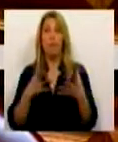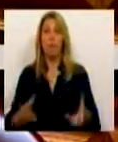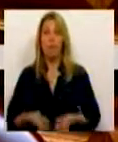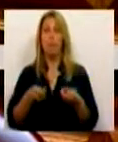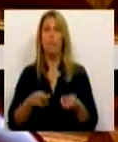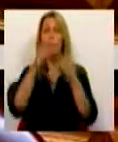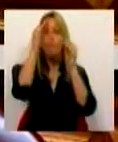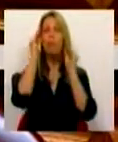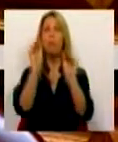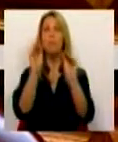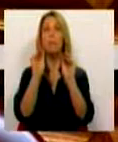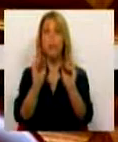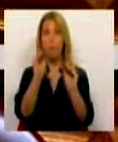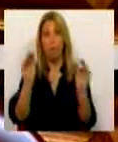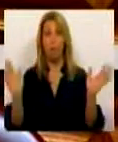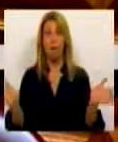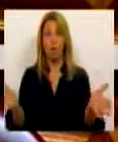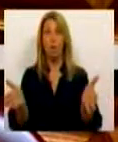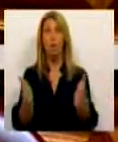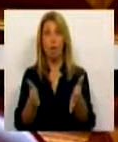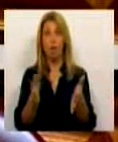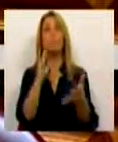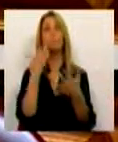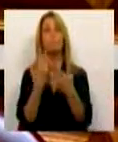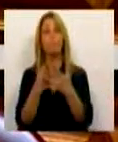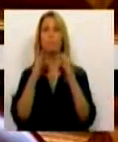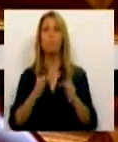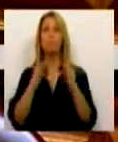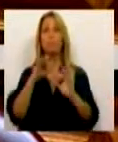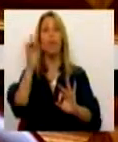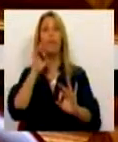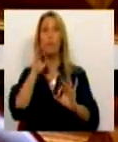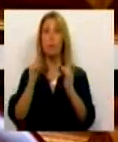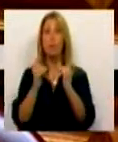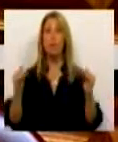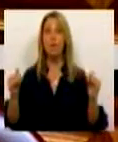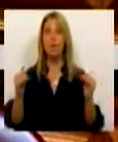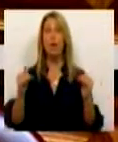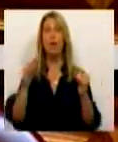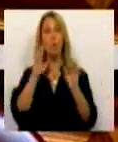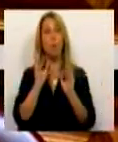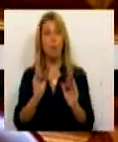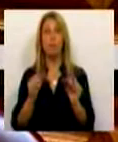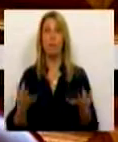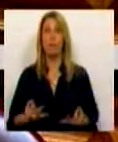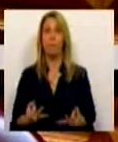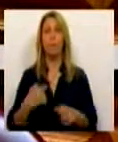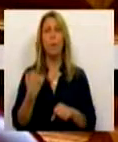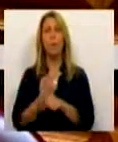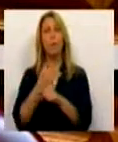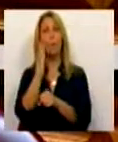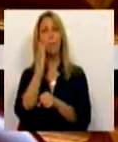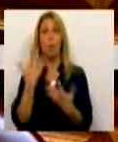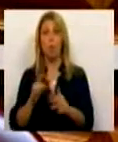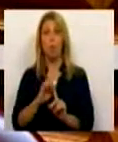dos educadores, constituem uma efetiva valorização deste nível de ensino. O trabalho que está a ser realizado